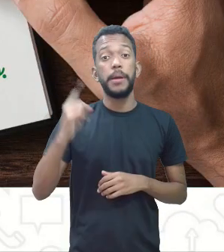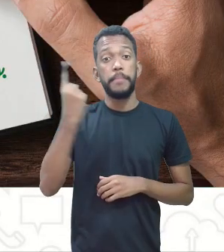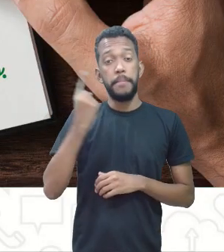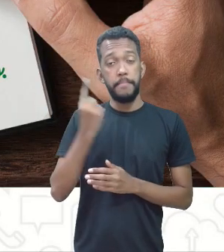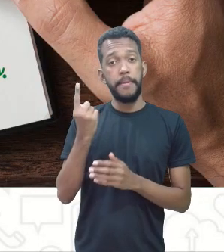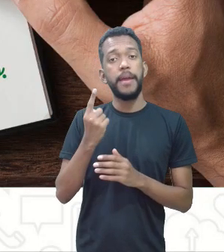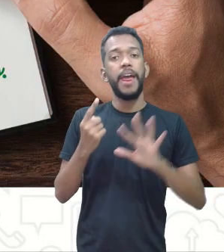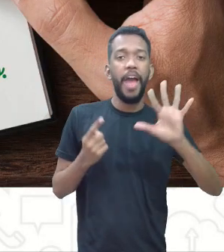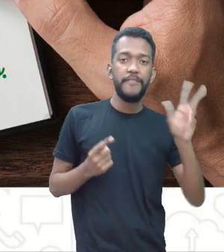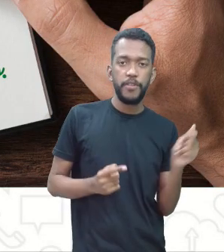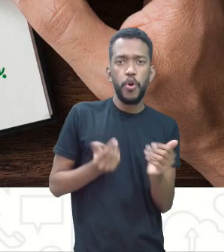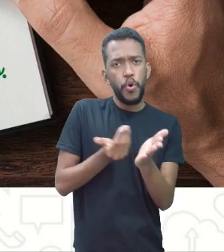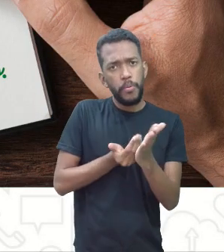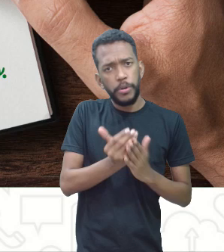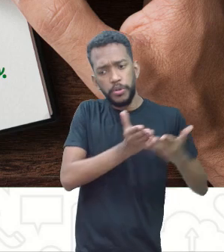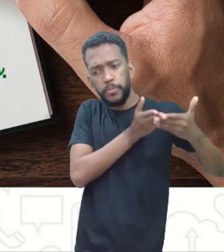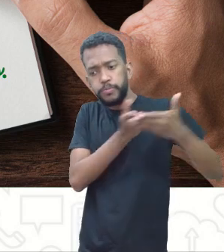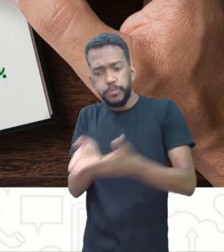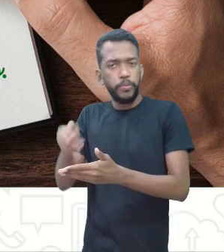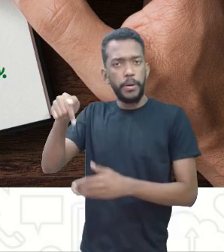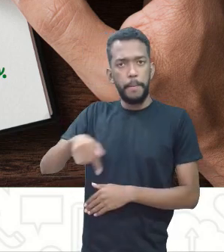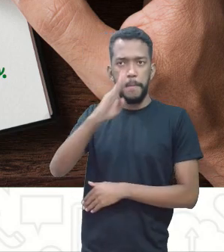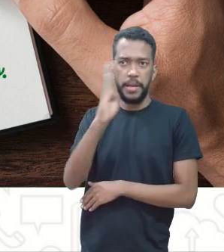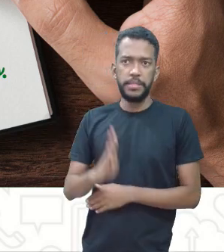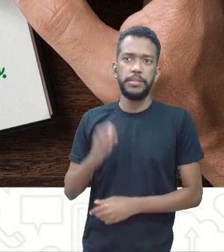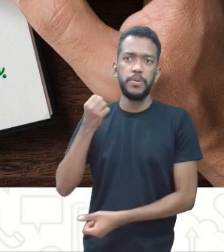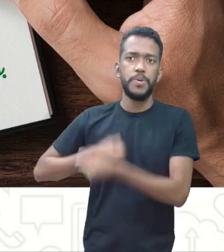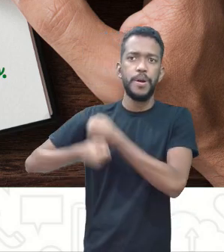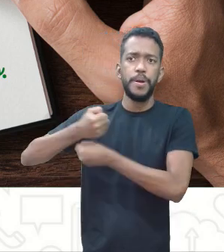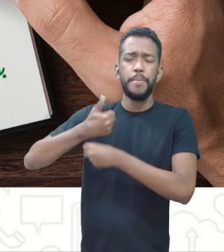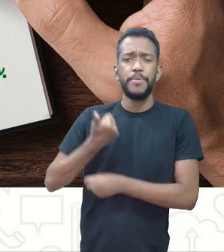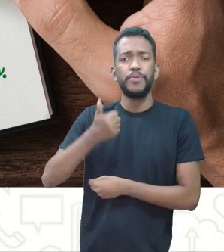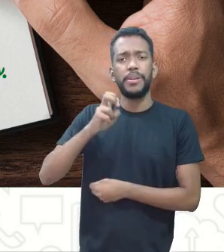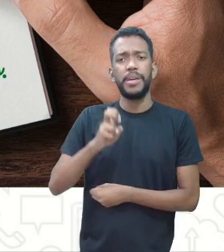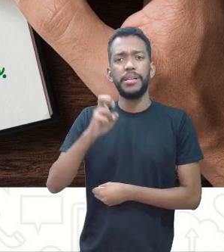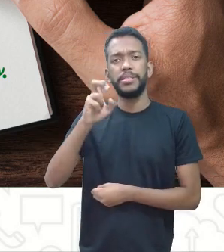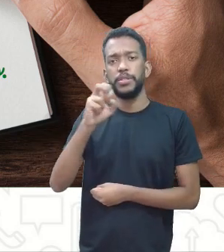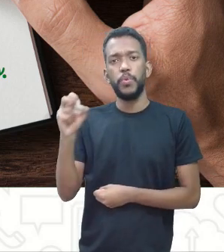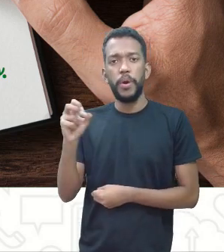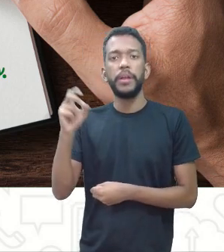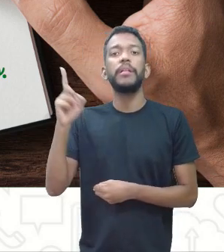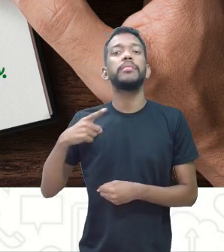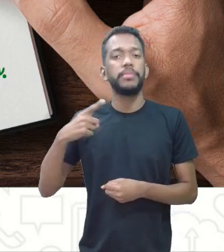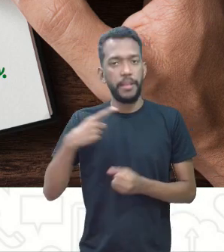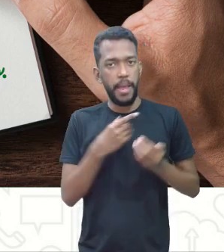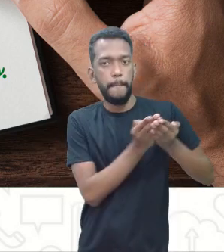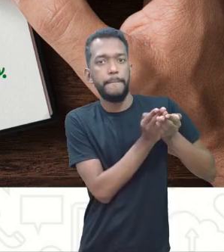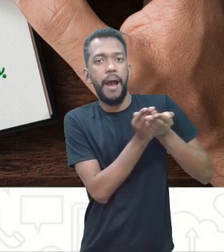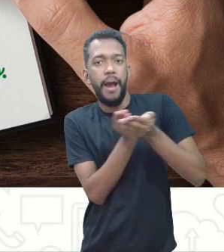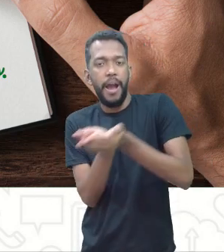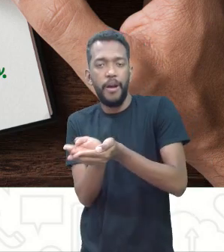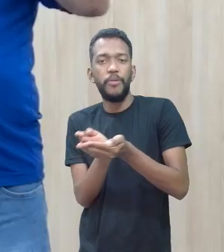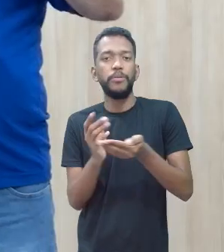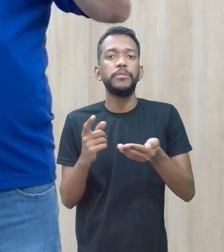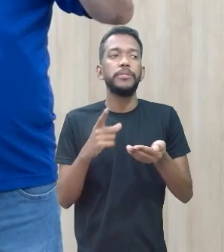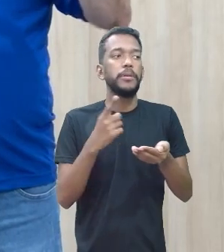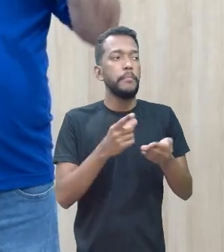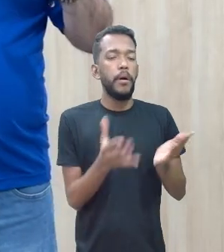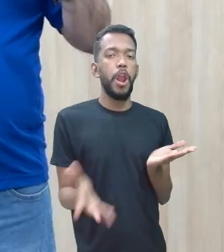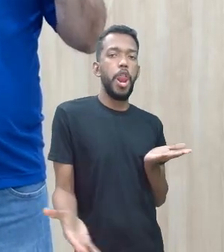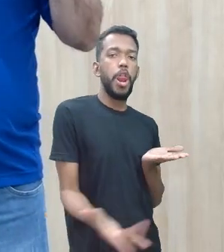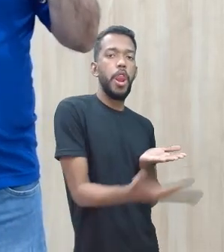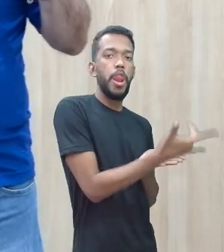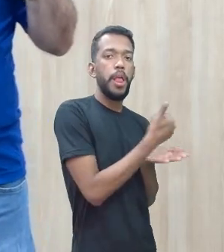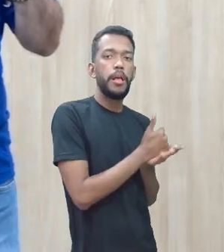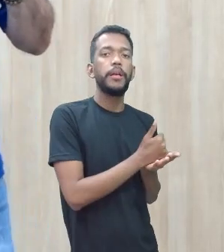por volta da década de 1550, inicialmente por meio do tráfico ultramarino, ou seja, vinham para cá por meio do tráfico, né,